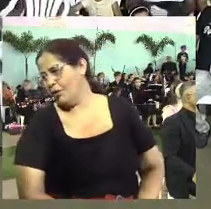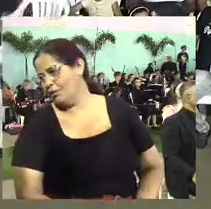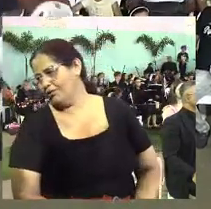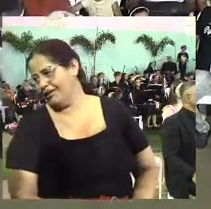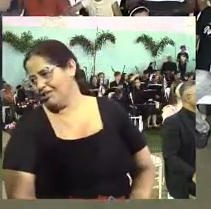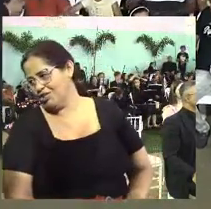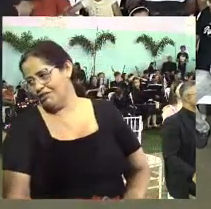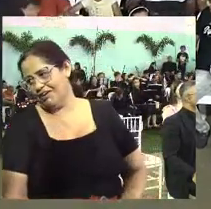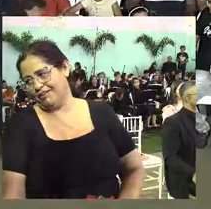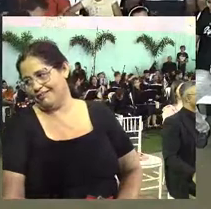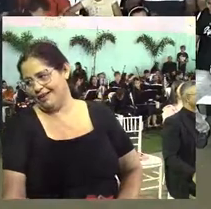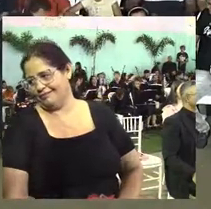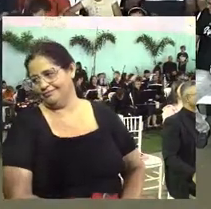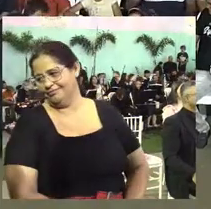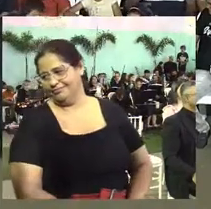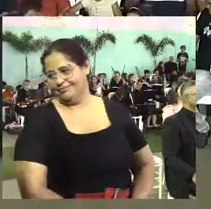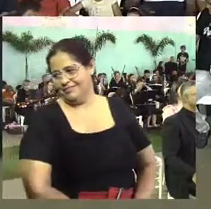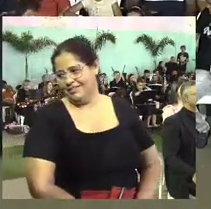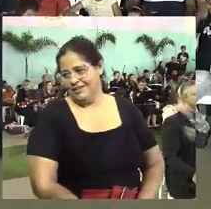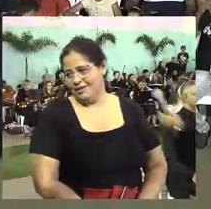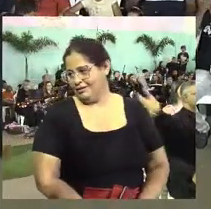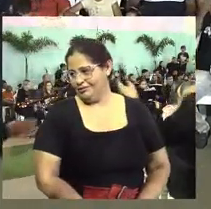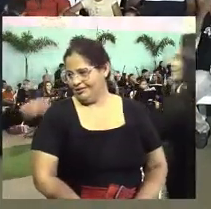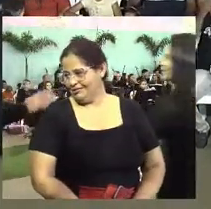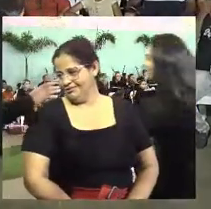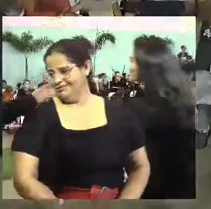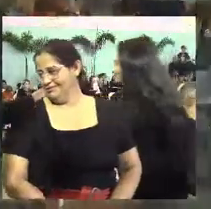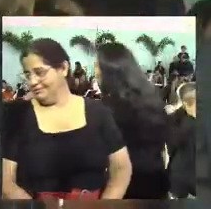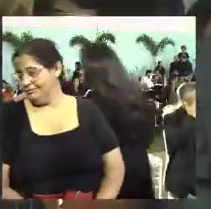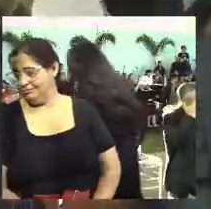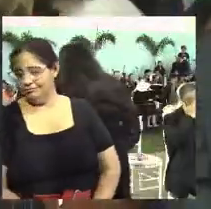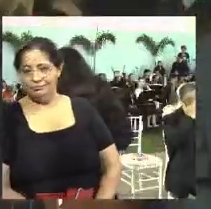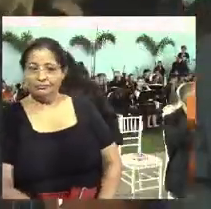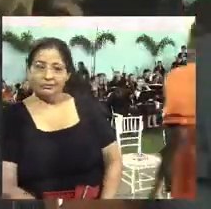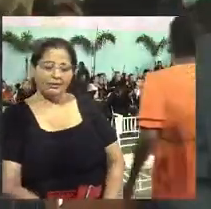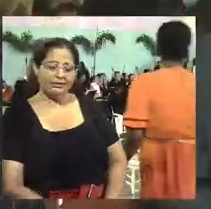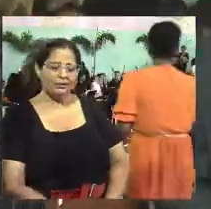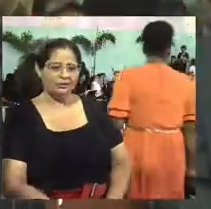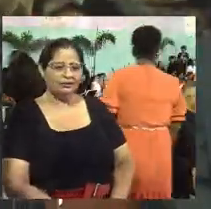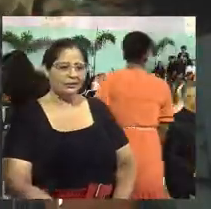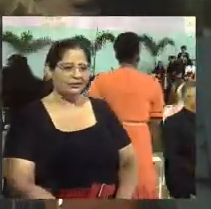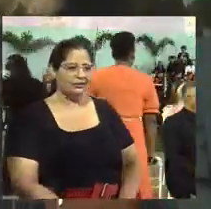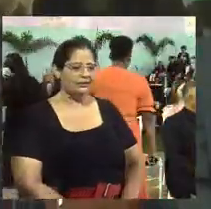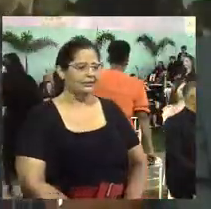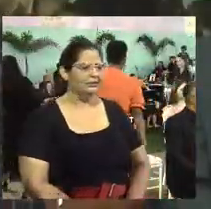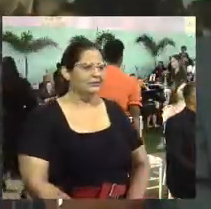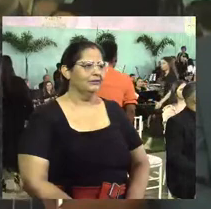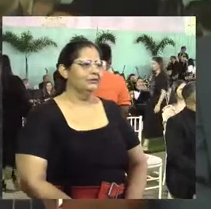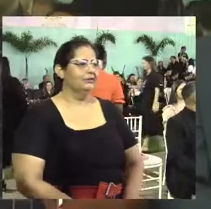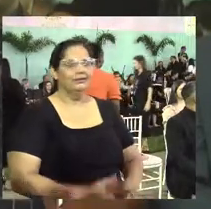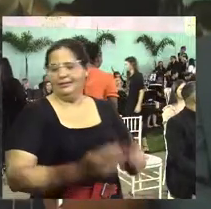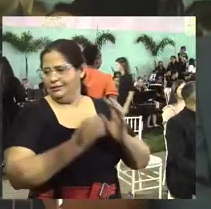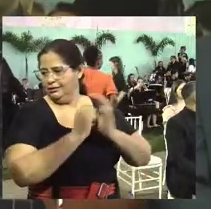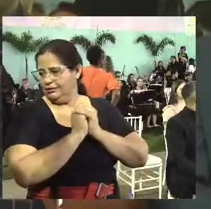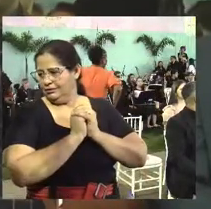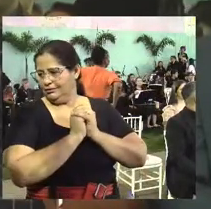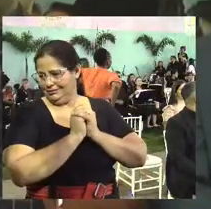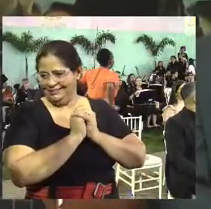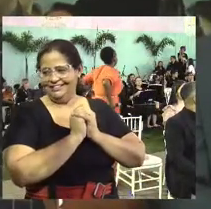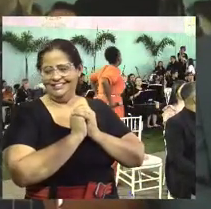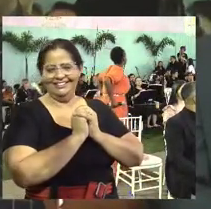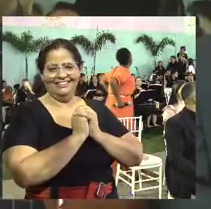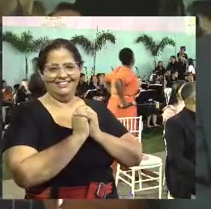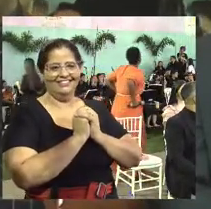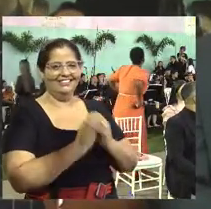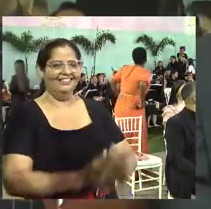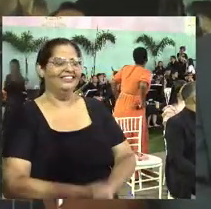tem alguém do quinto back conosco essa noite deu glória a Deus Amém Deus abençoe vocês